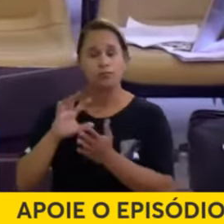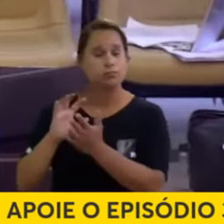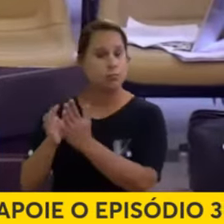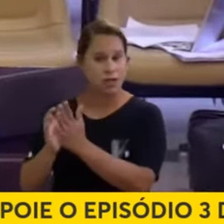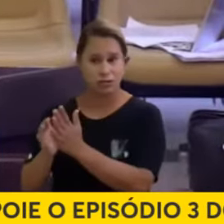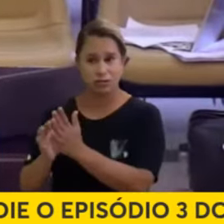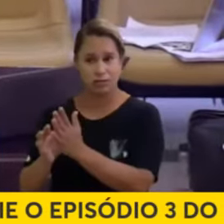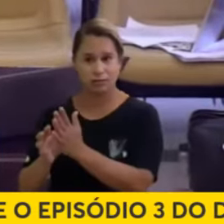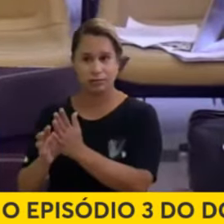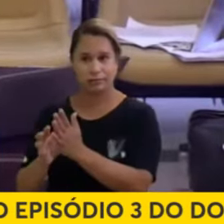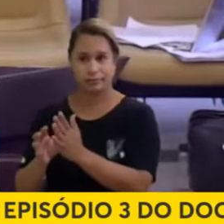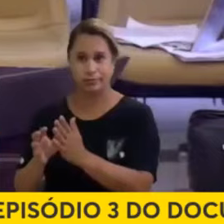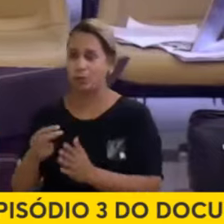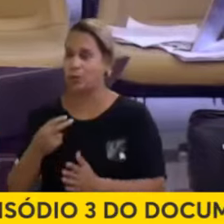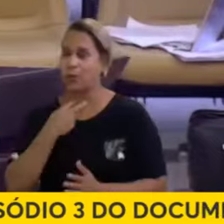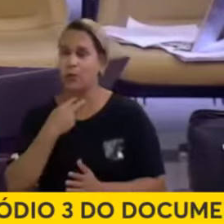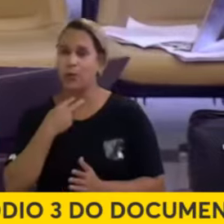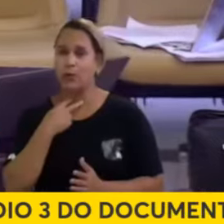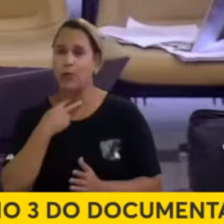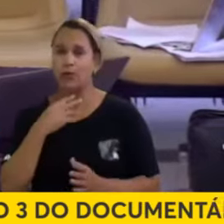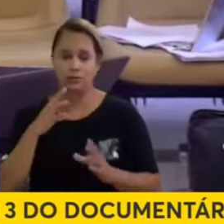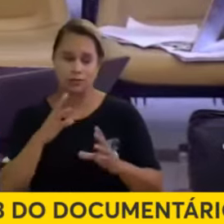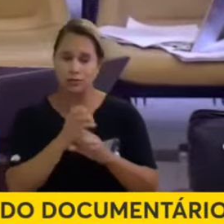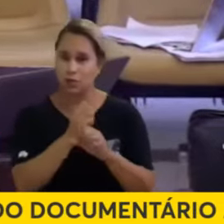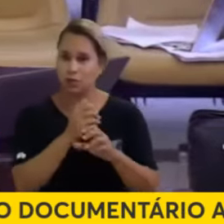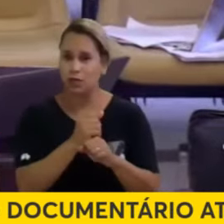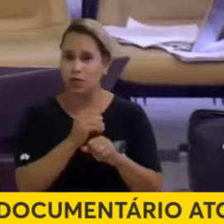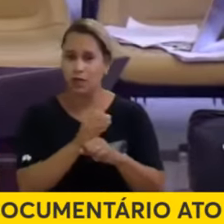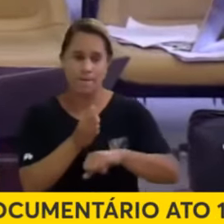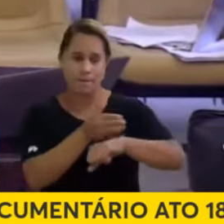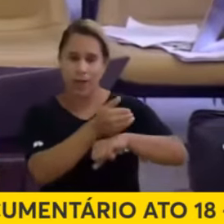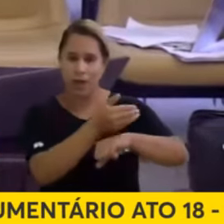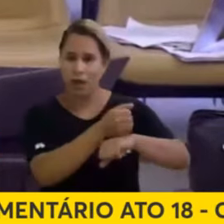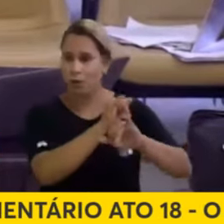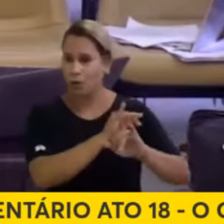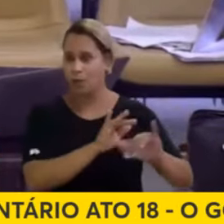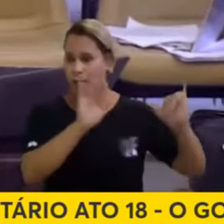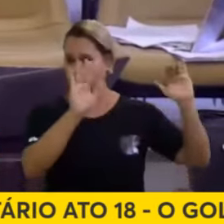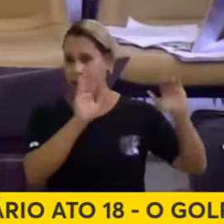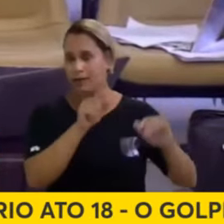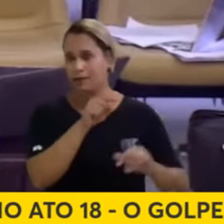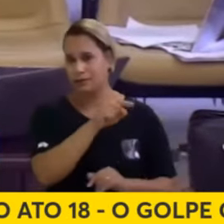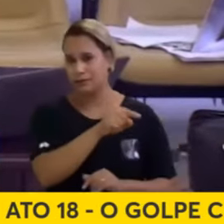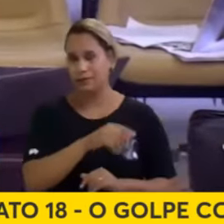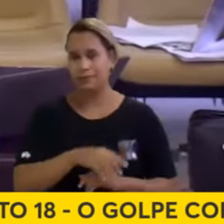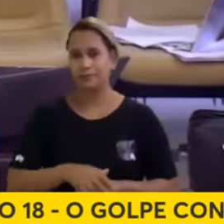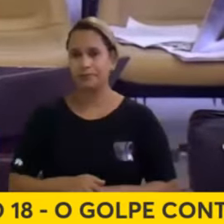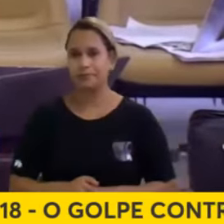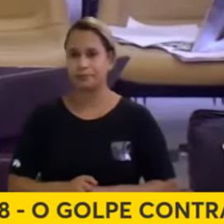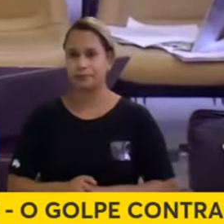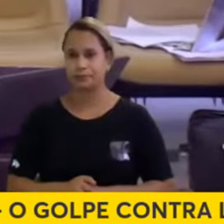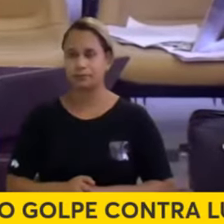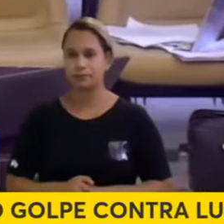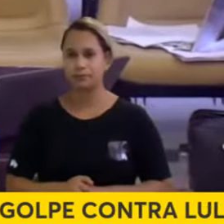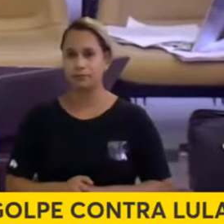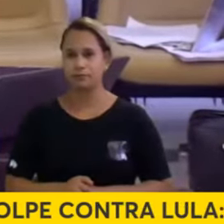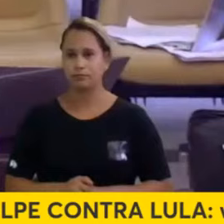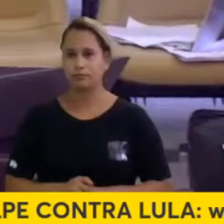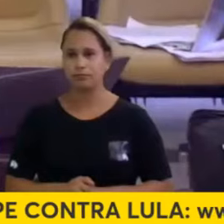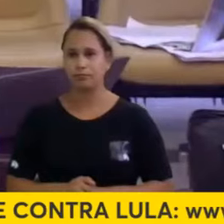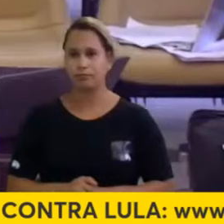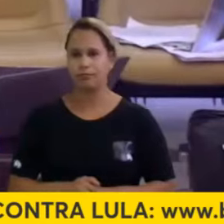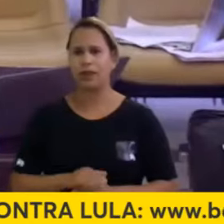ser somado na pré-campanha dele e mais teve lá um gasto com eh eh adelante iro que era uma assessoria de